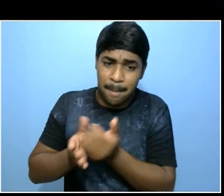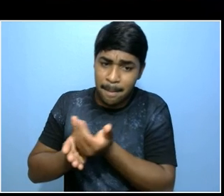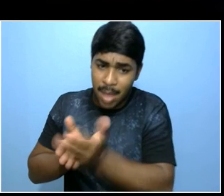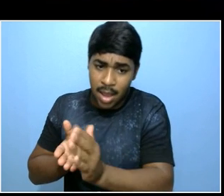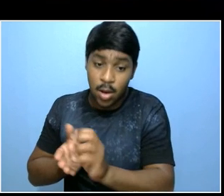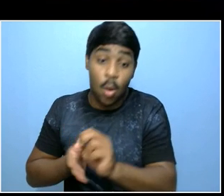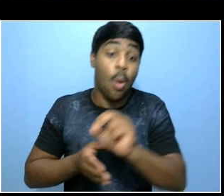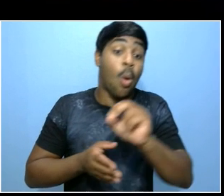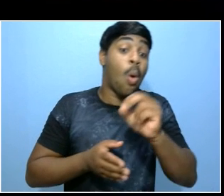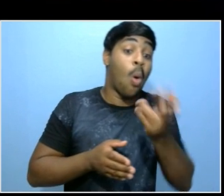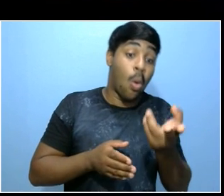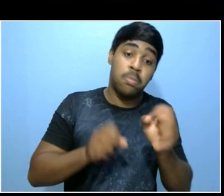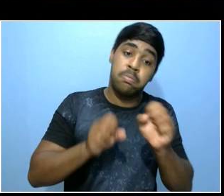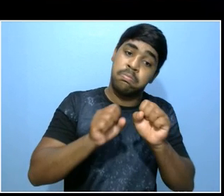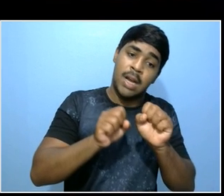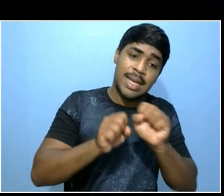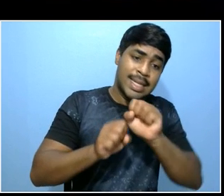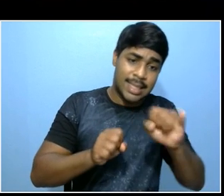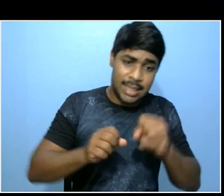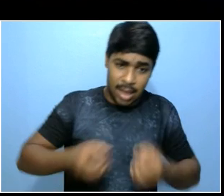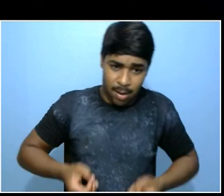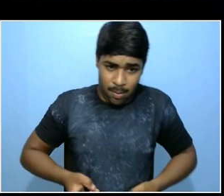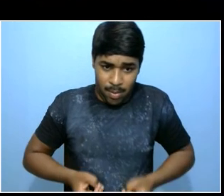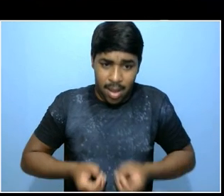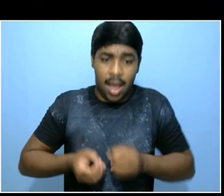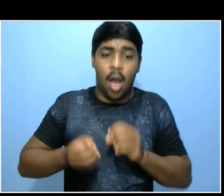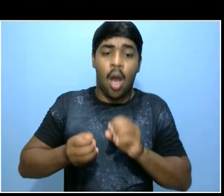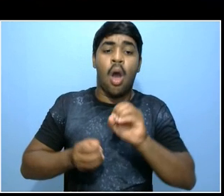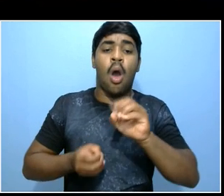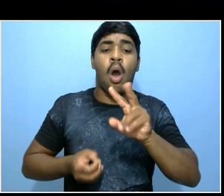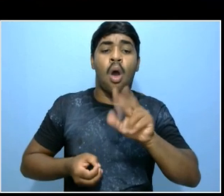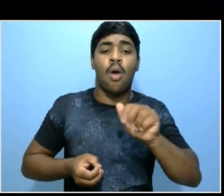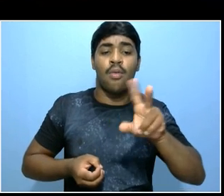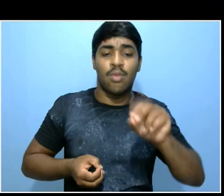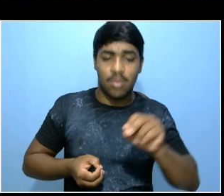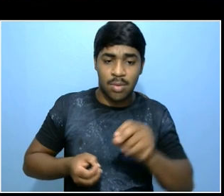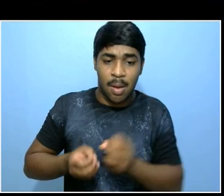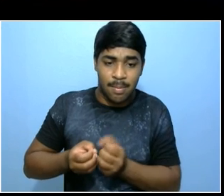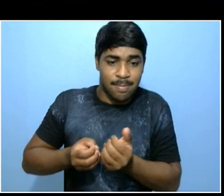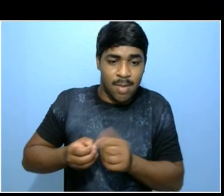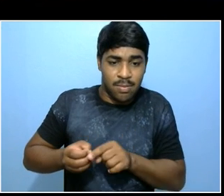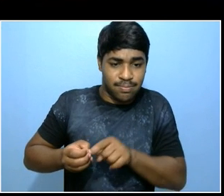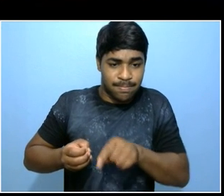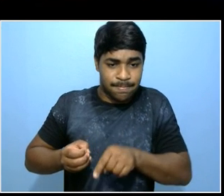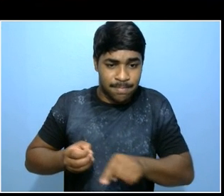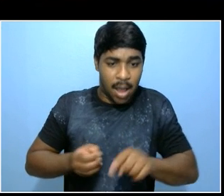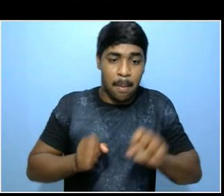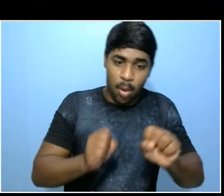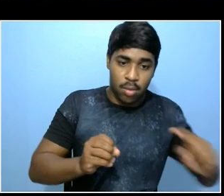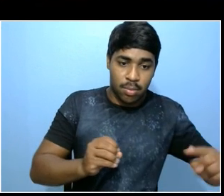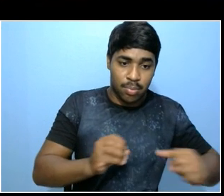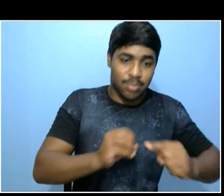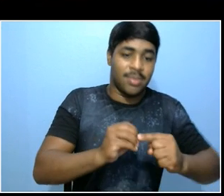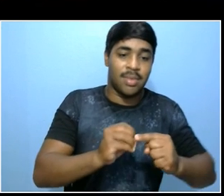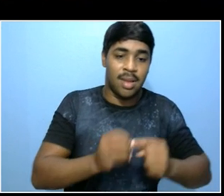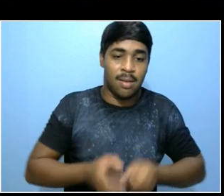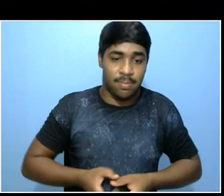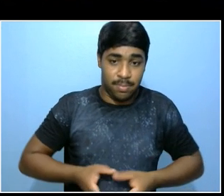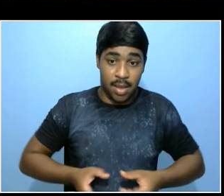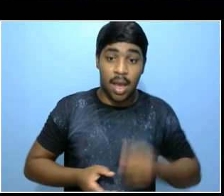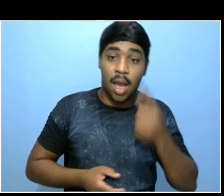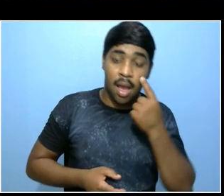ela é formada aqui, ó, pelo canal vaginal. Aqui tem os pequenos lábios, né? Que é a parte de dentro. Os grandes lábios.